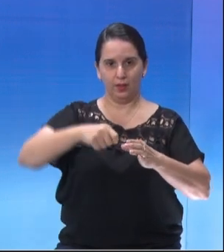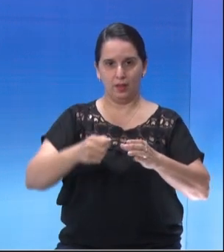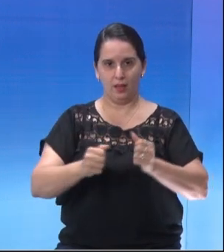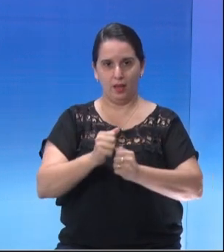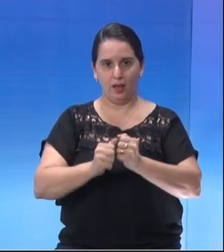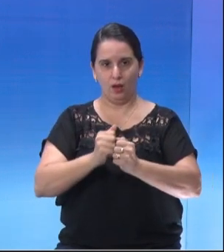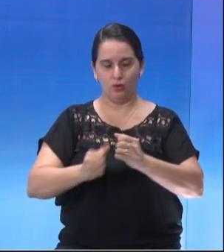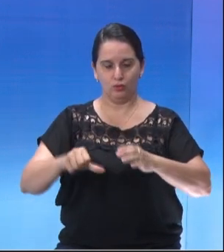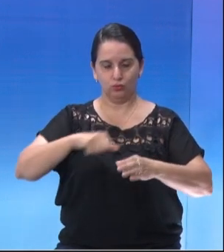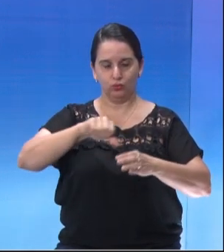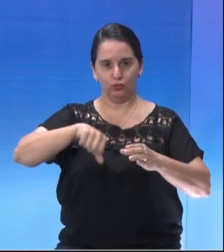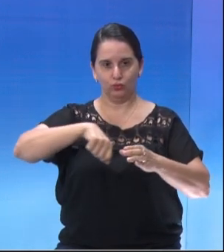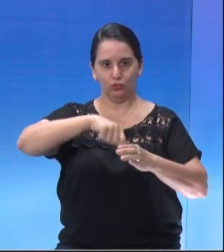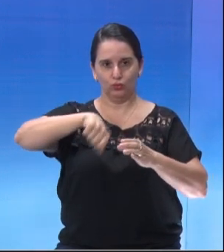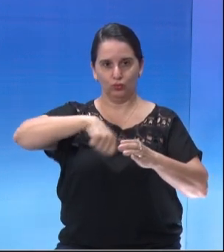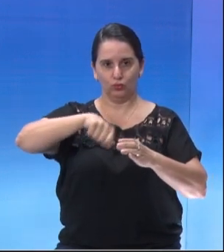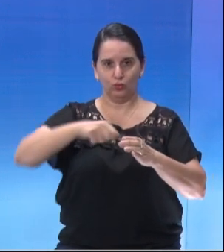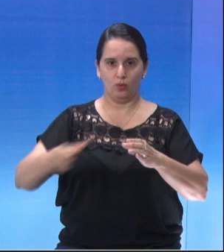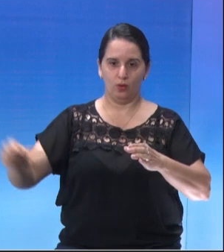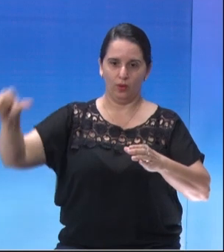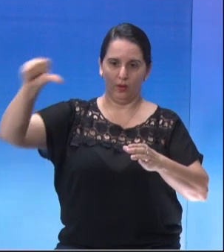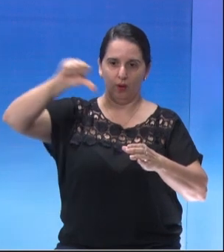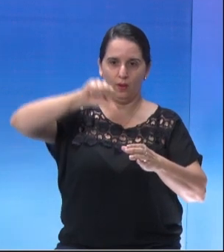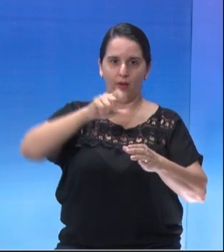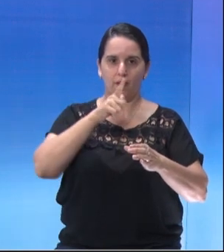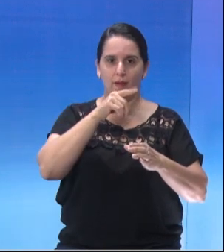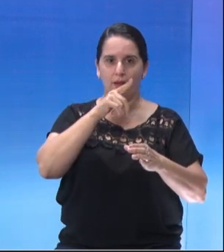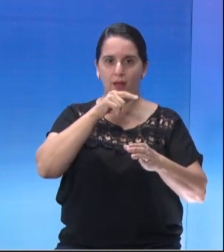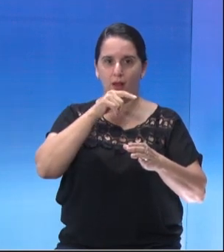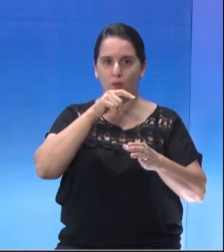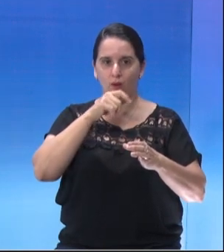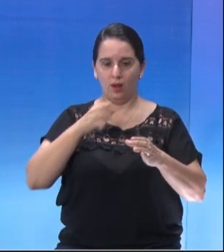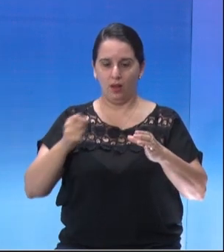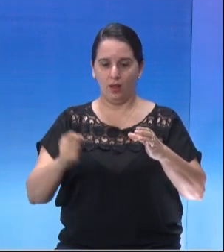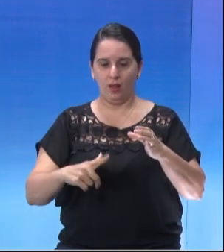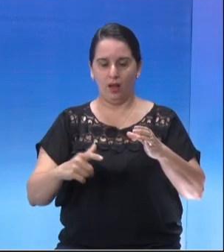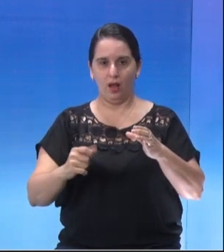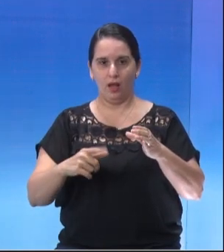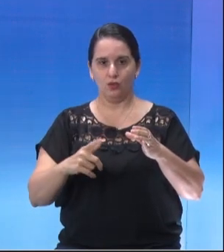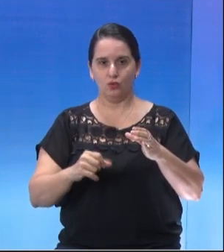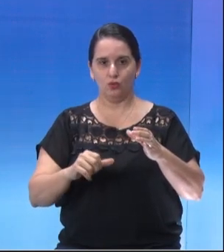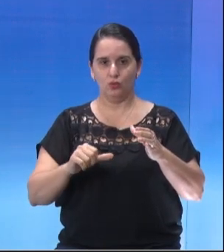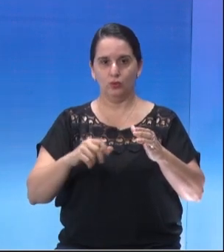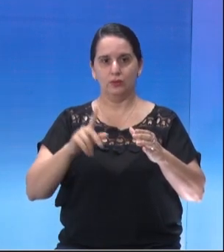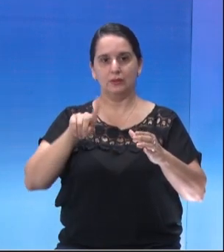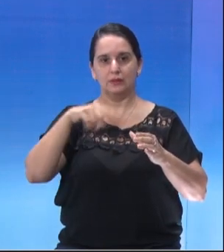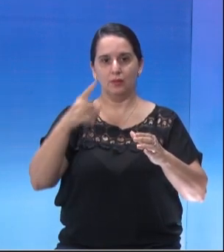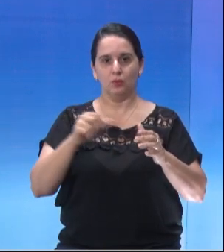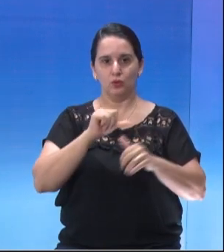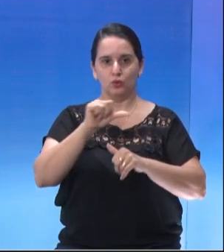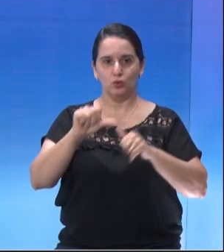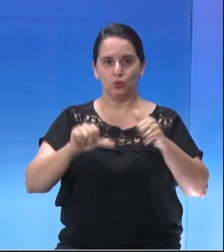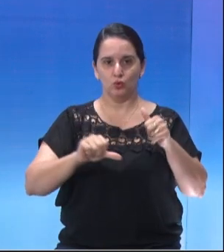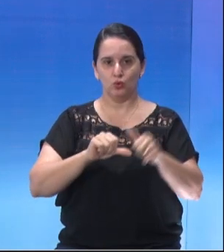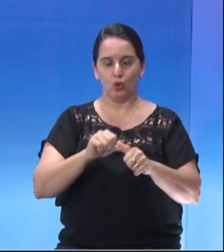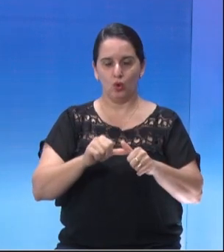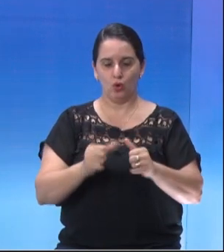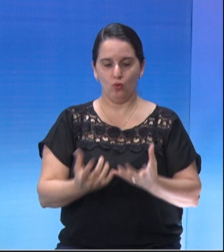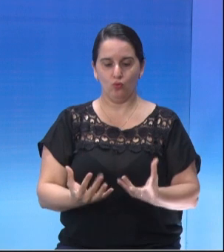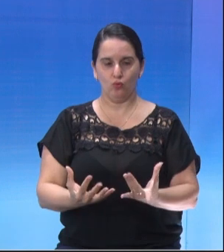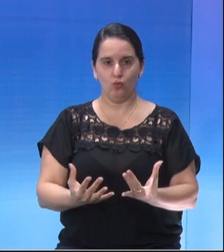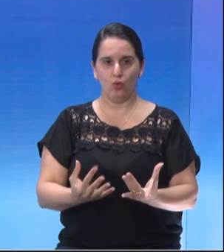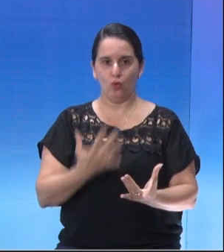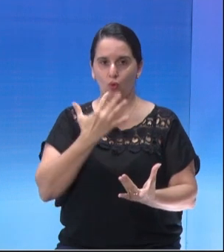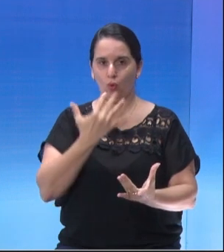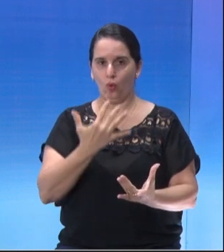que a priori está emitindo coloração azul, ela passa a emitir uma coloração amarela. E